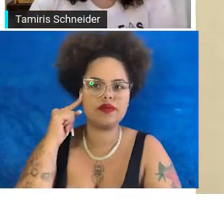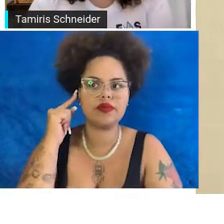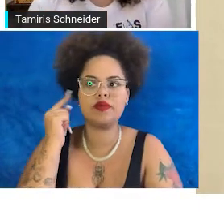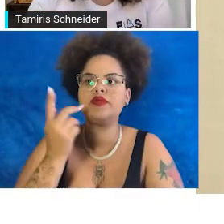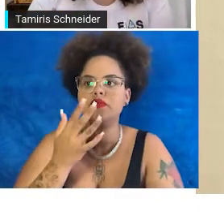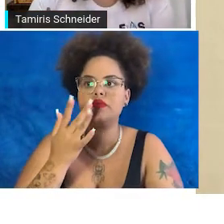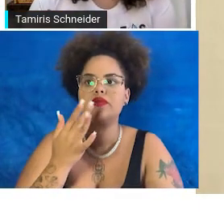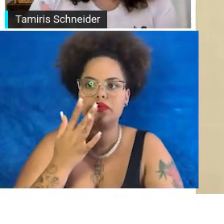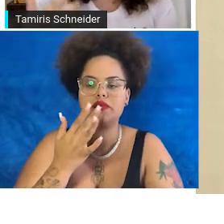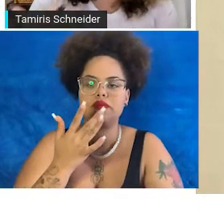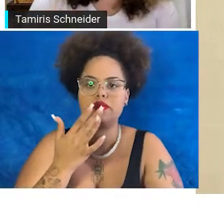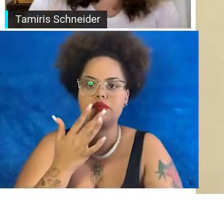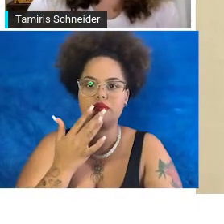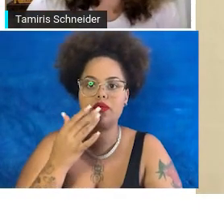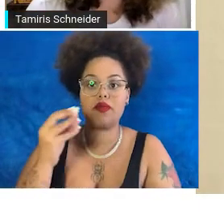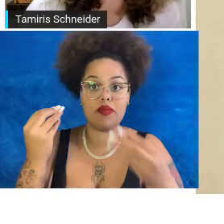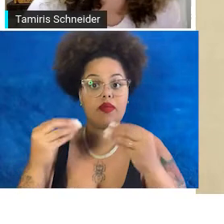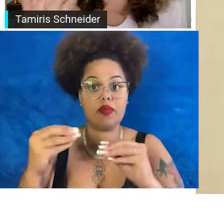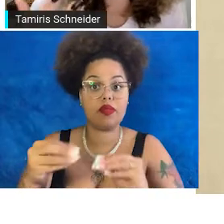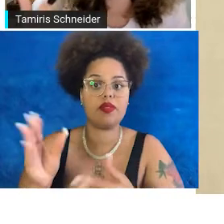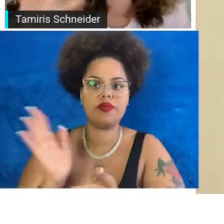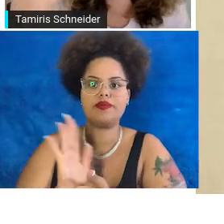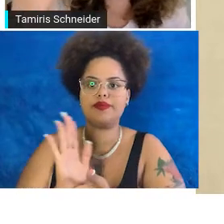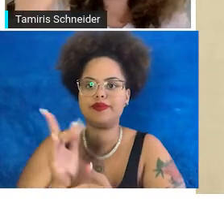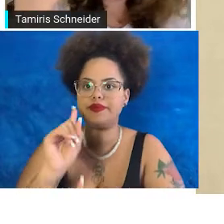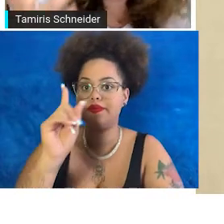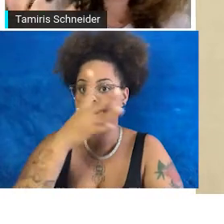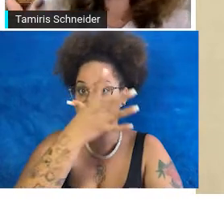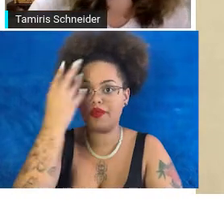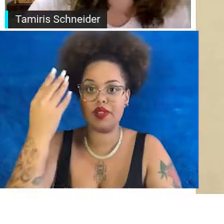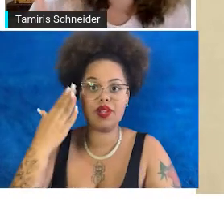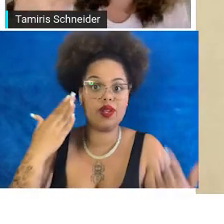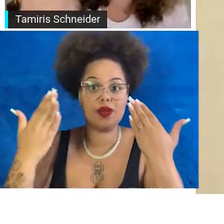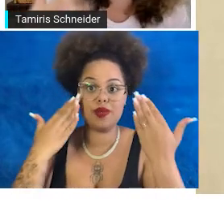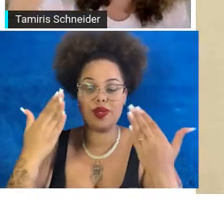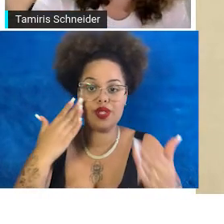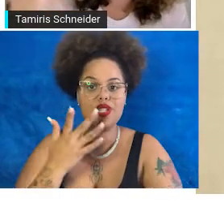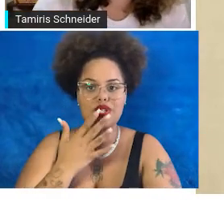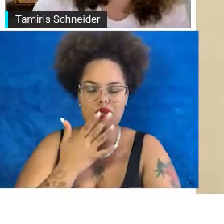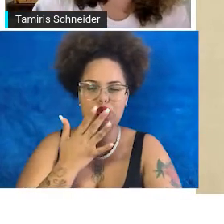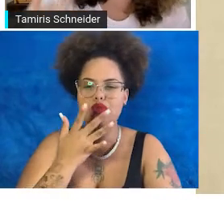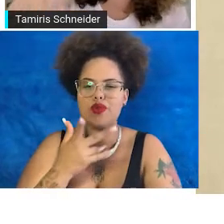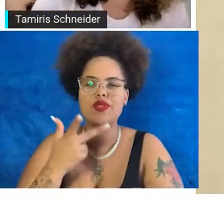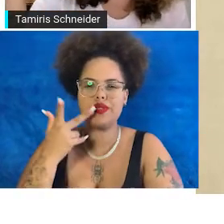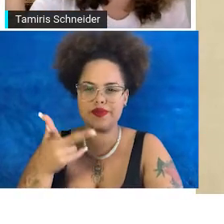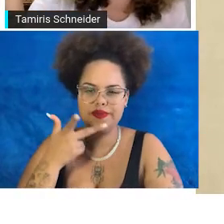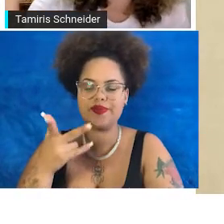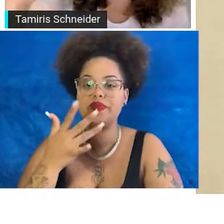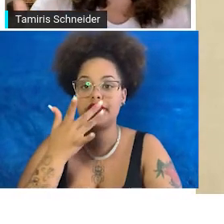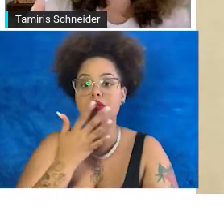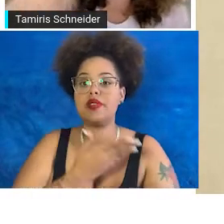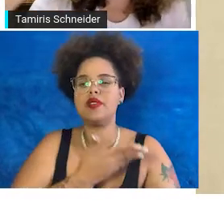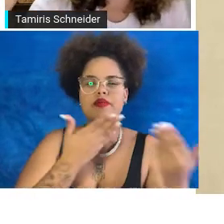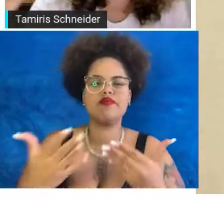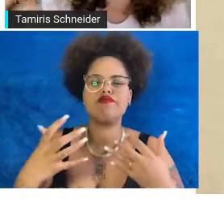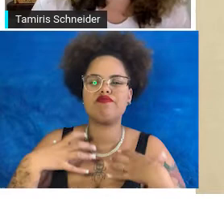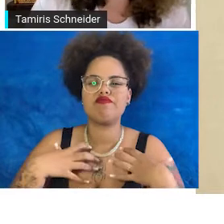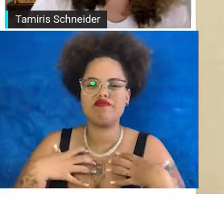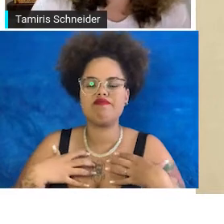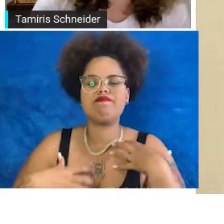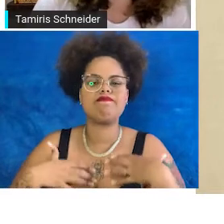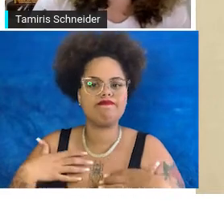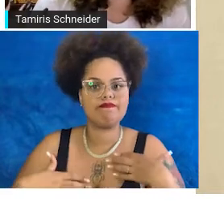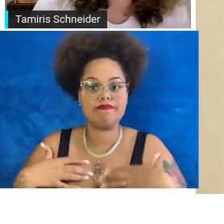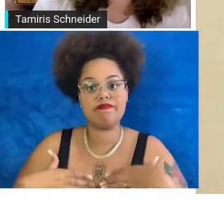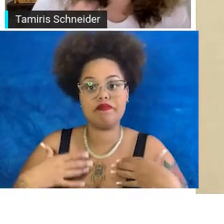as cores que colocam nos filmes. Não esqueça, a psicologia das cores. As cores falam, as cores trazem sentimentos, sensações,